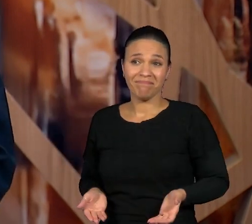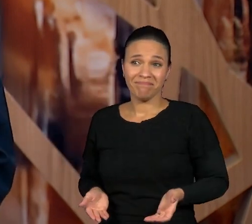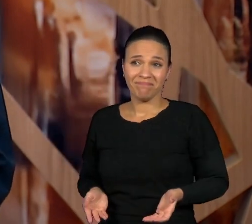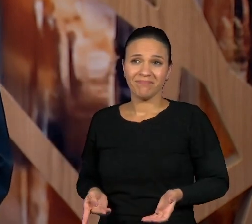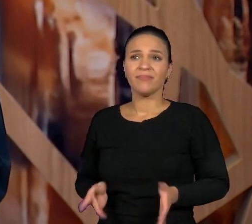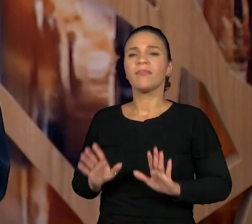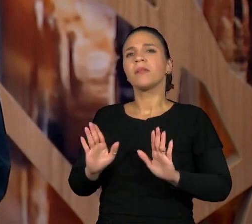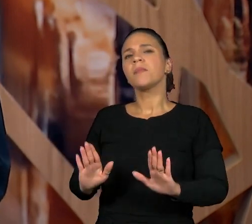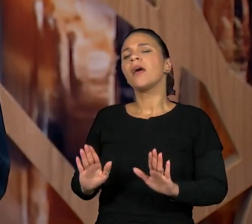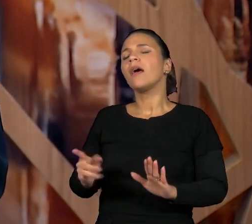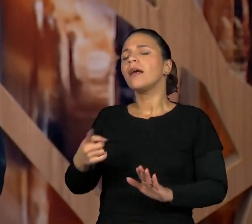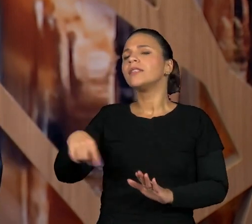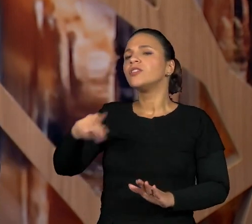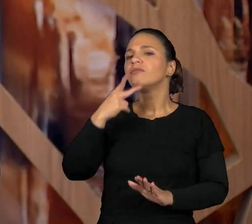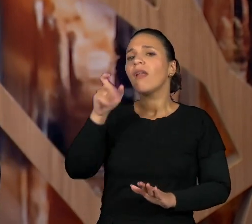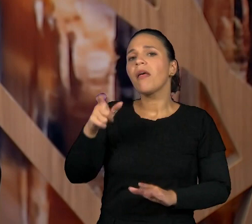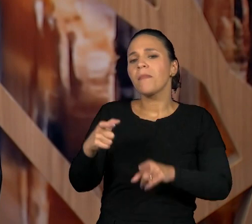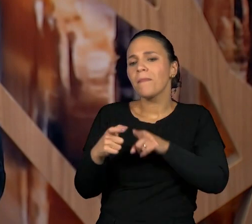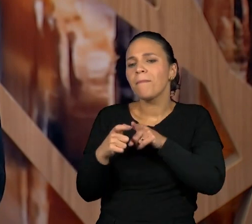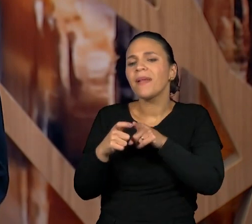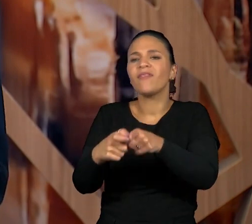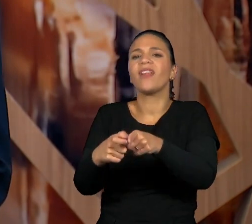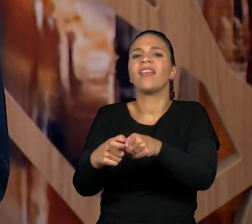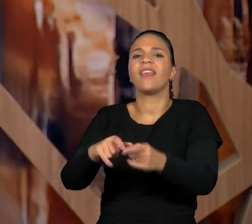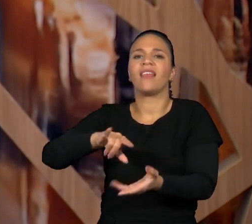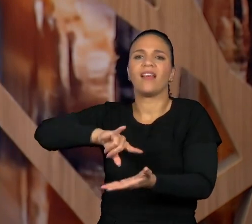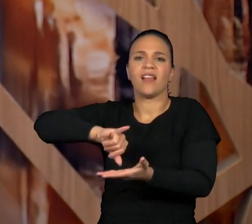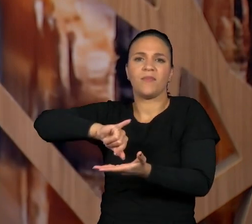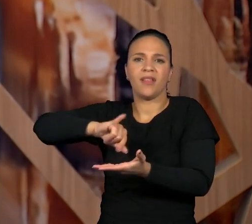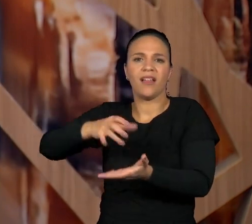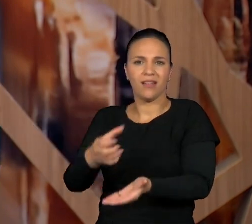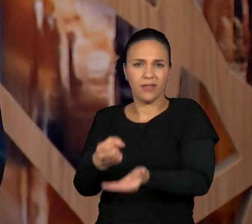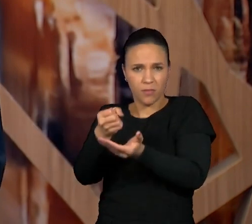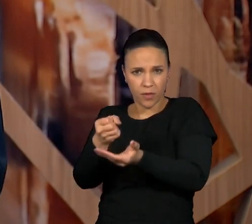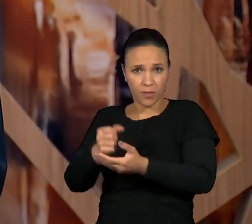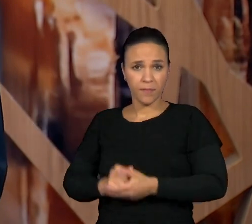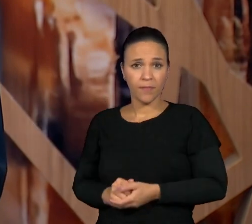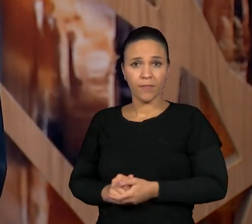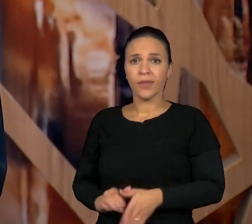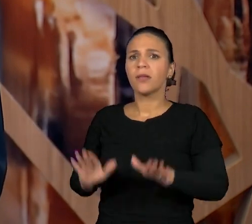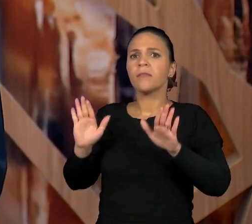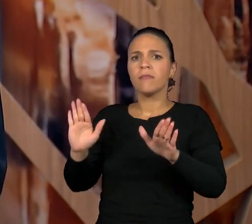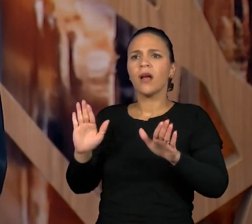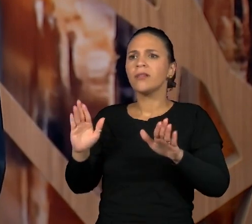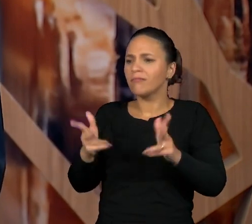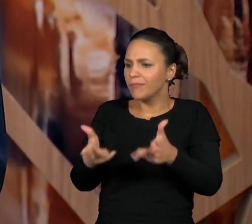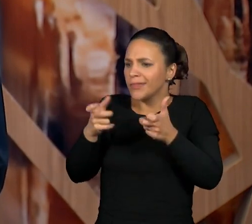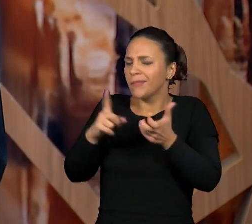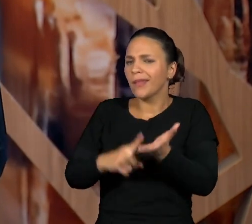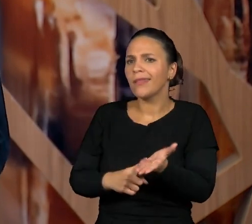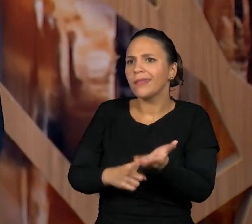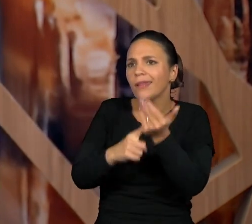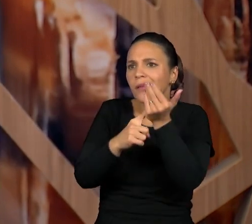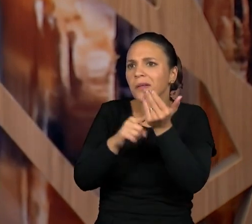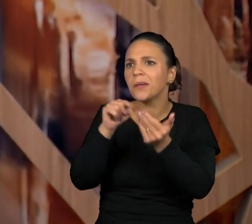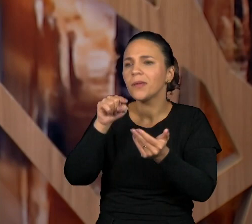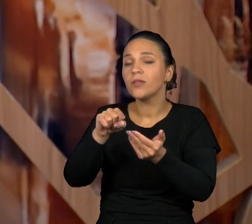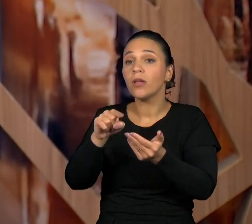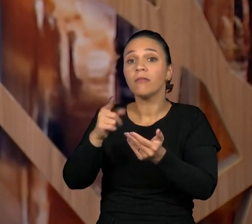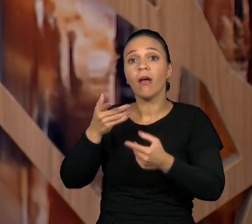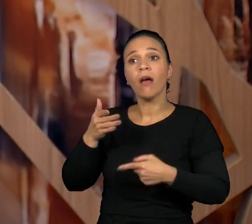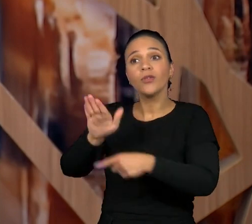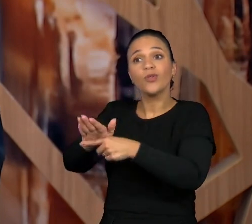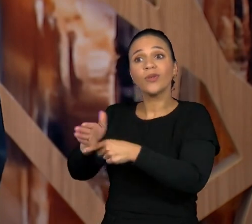naquilo que a gente chama a periferia do capitalismo. Né? Mas a gente vê o advento da tecnologia